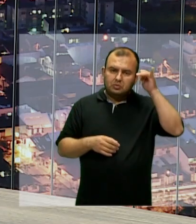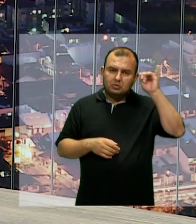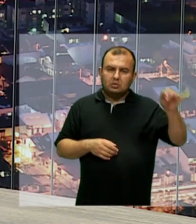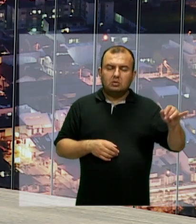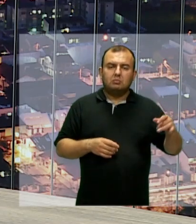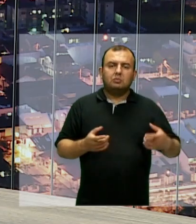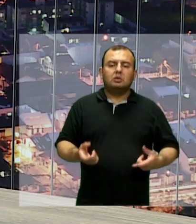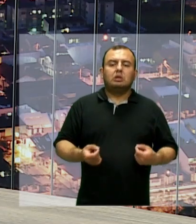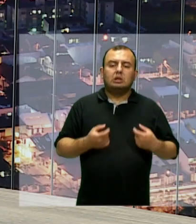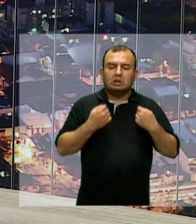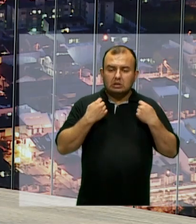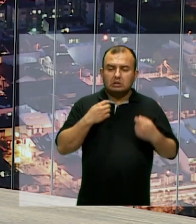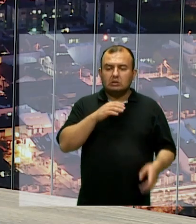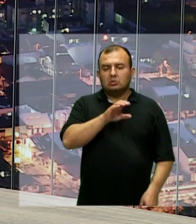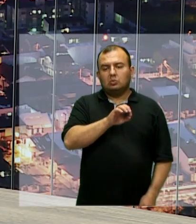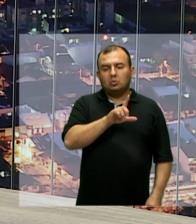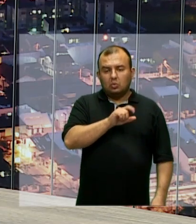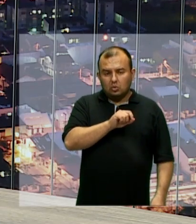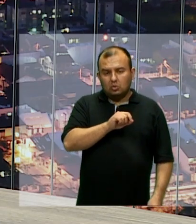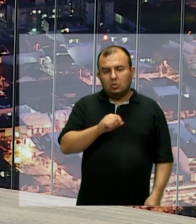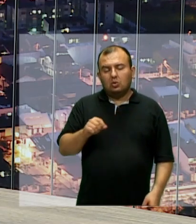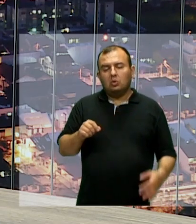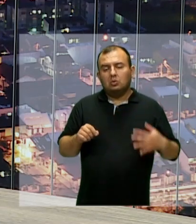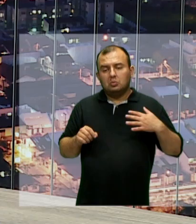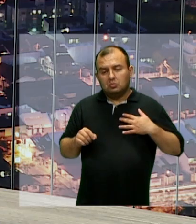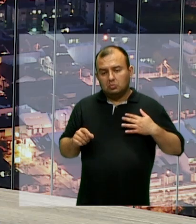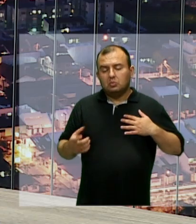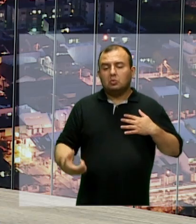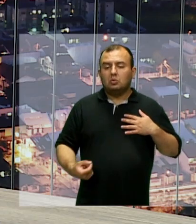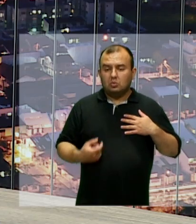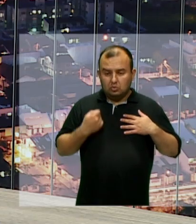quanto da mamografia, do câncer de